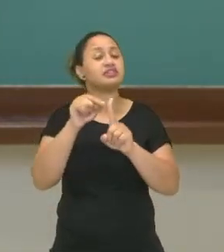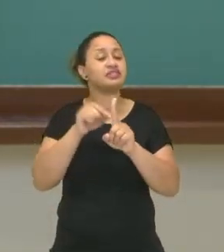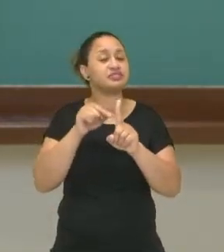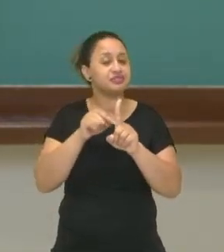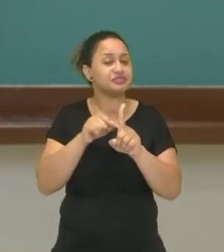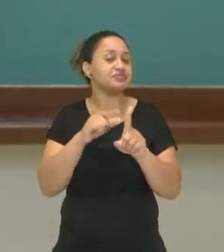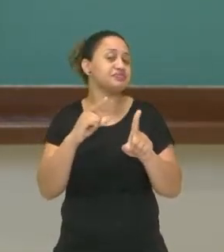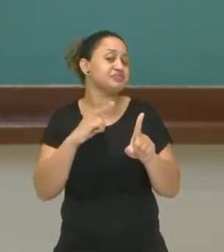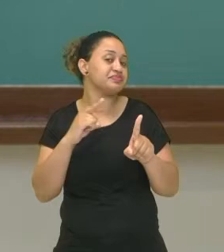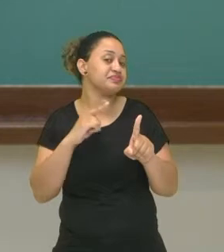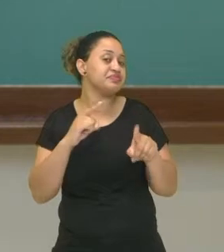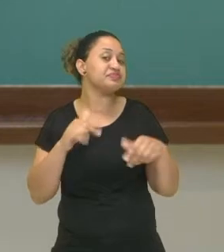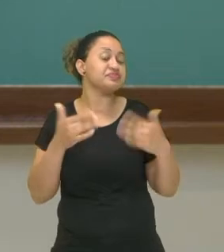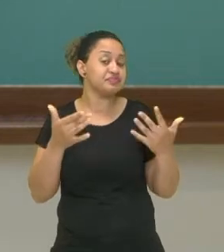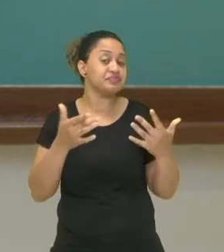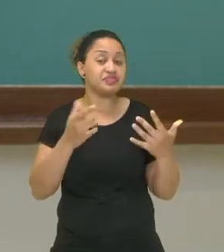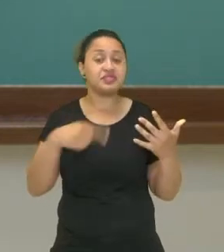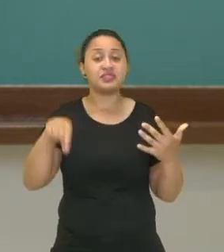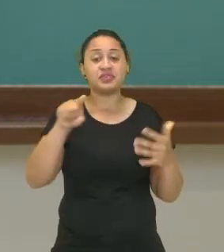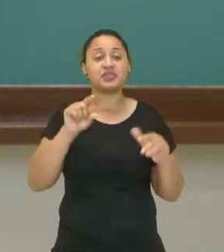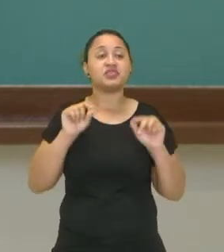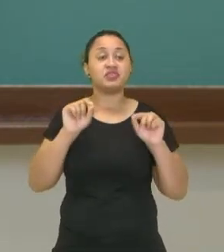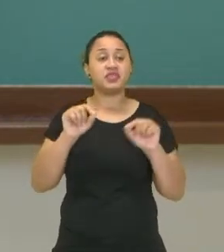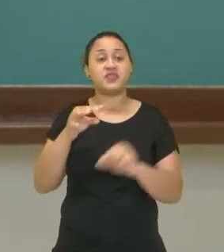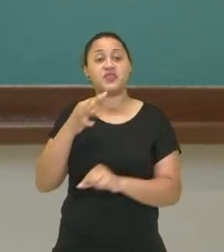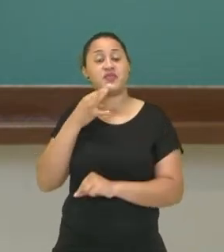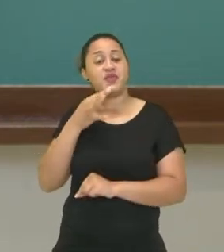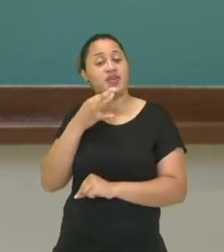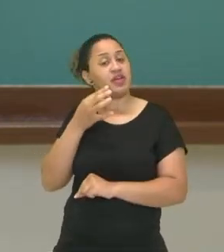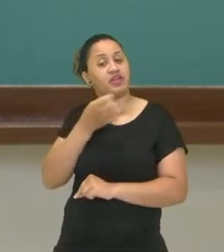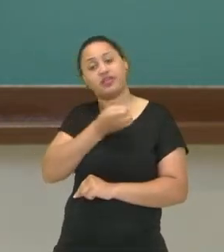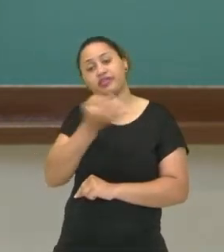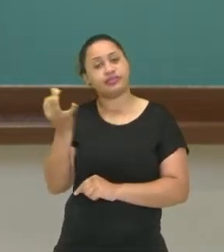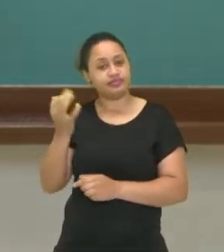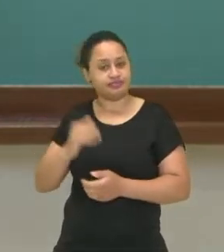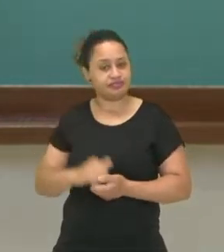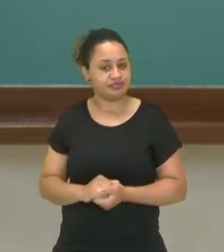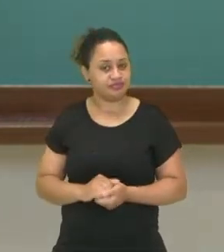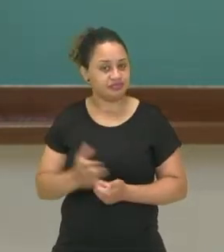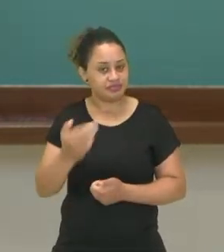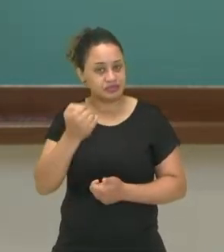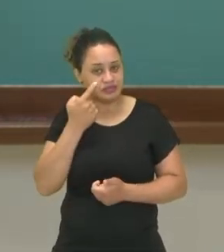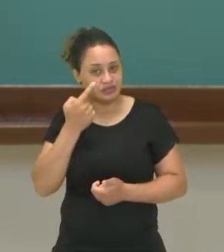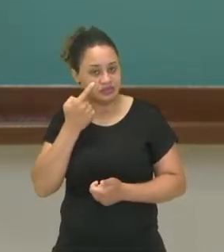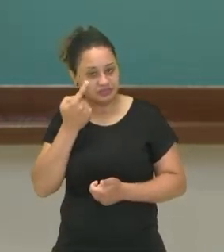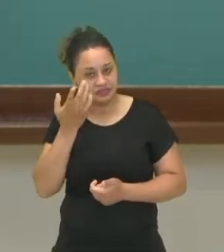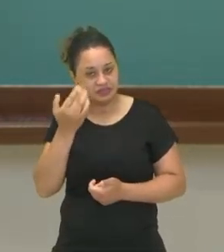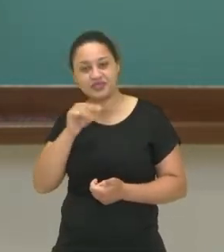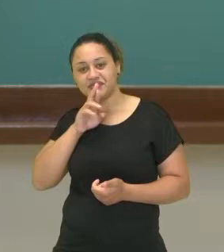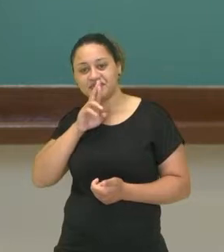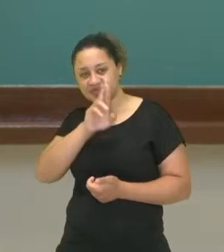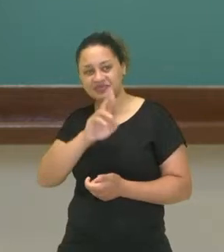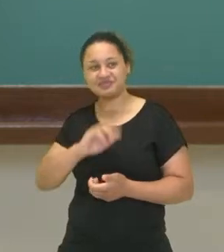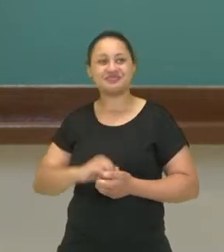de ginástica que você conhece? Vamos verificar? Vamos responder isso